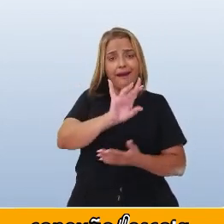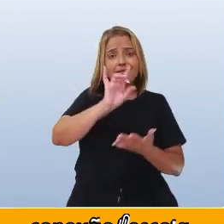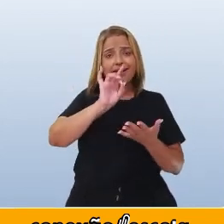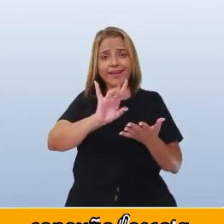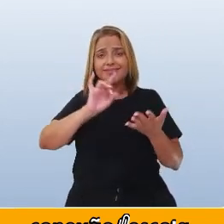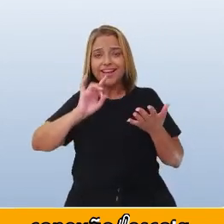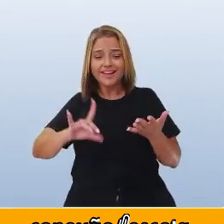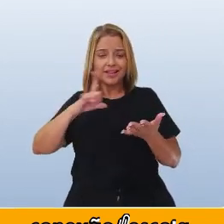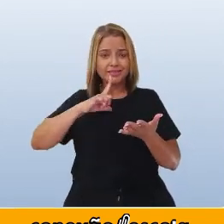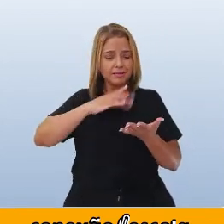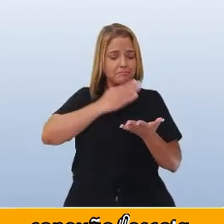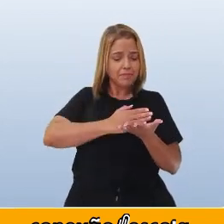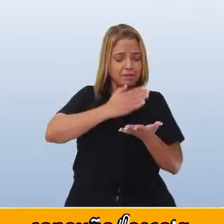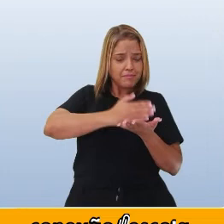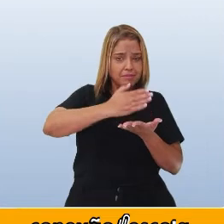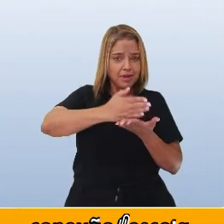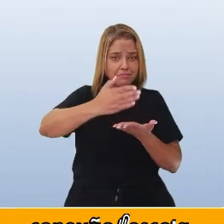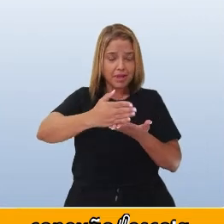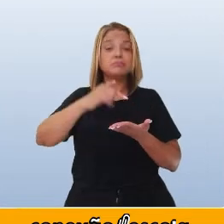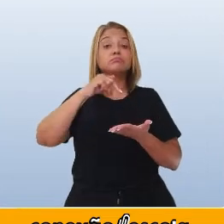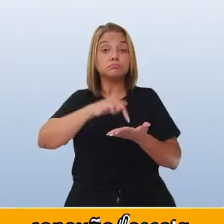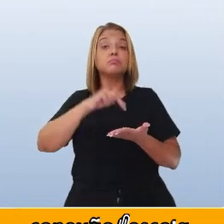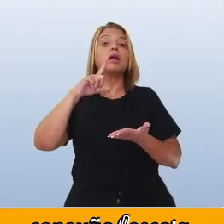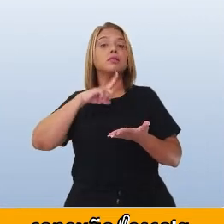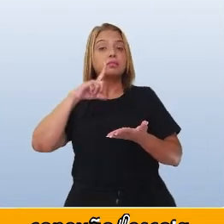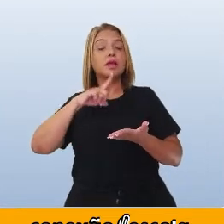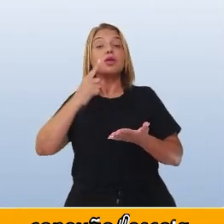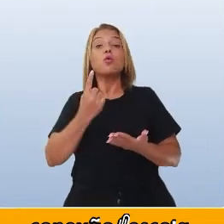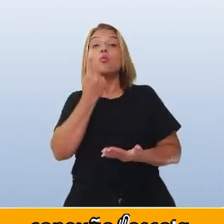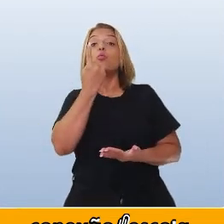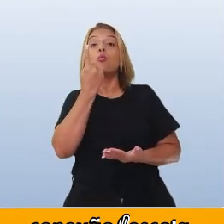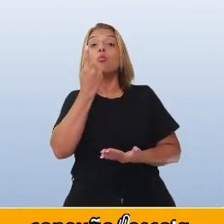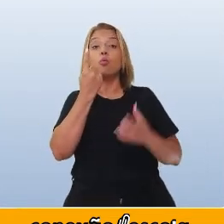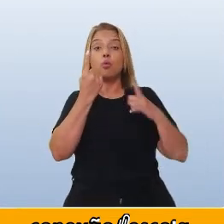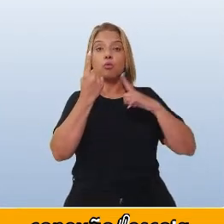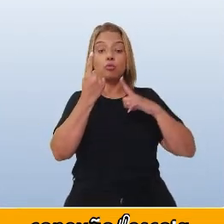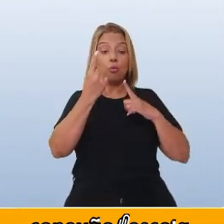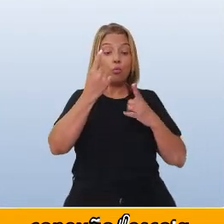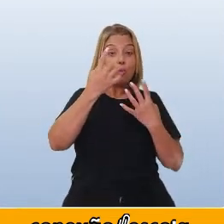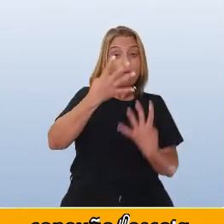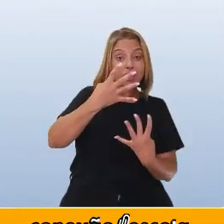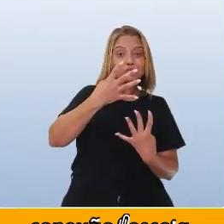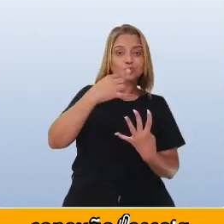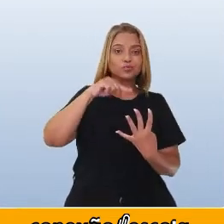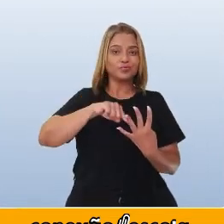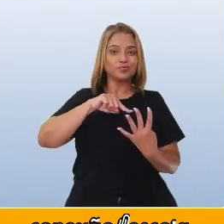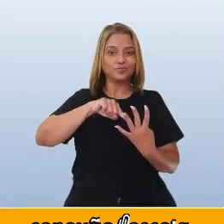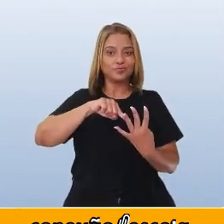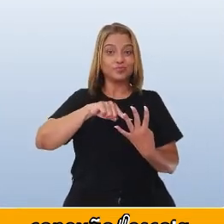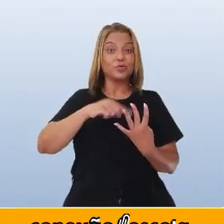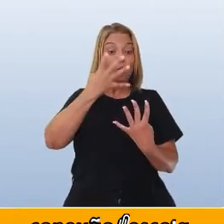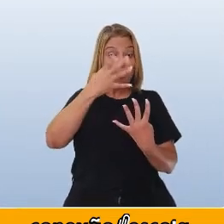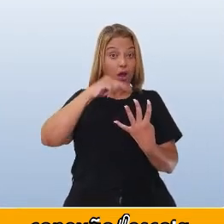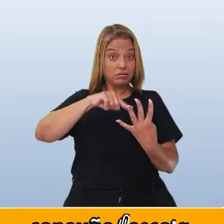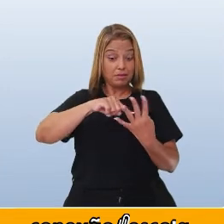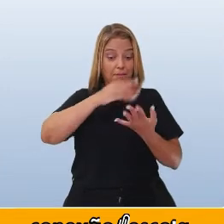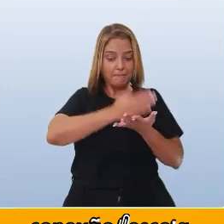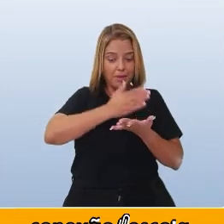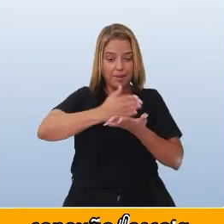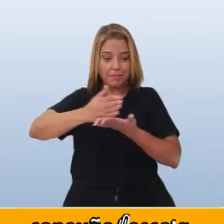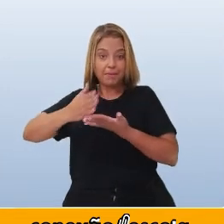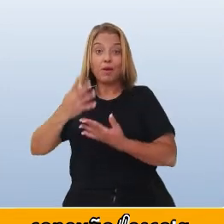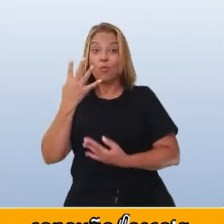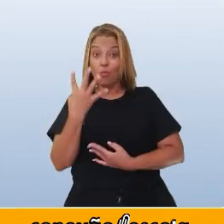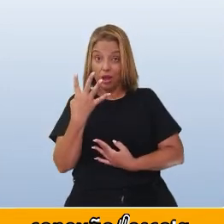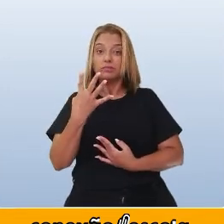do figo representa 1/4 dessa fruta. Já que ela foi dividida em 4 partes